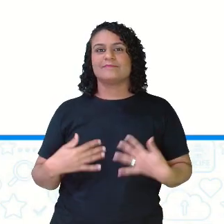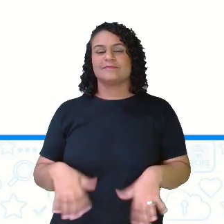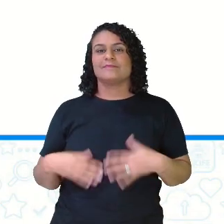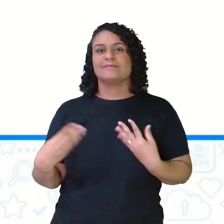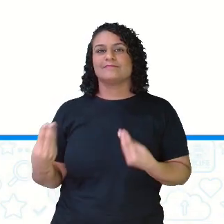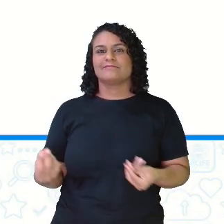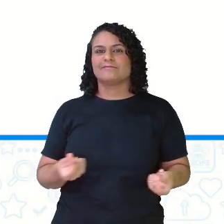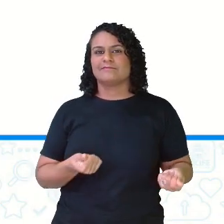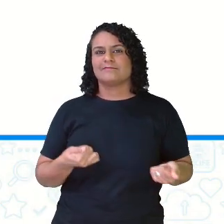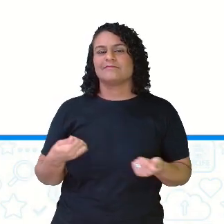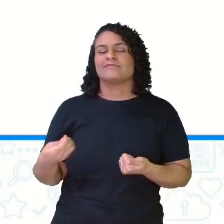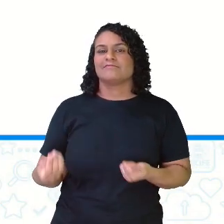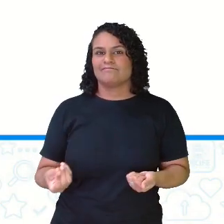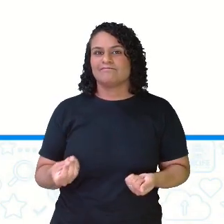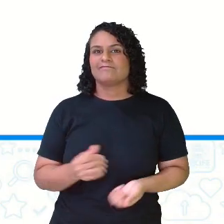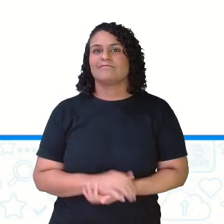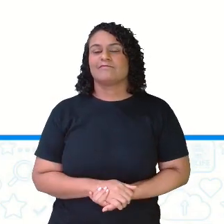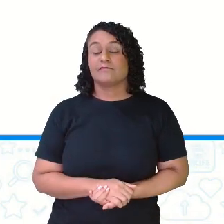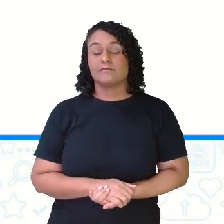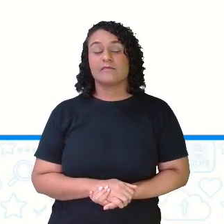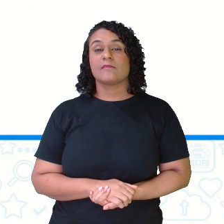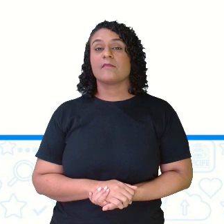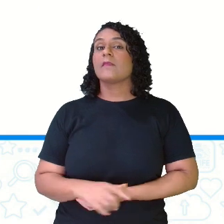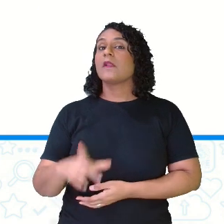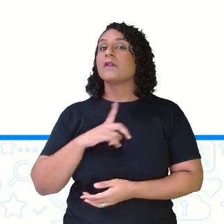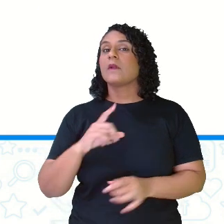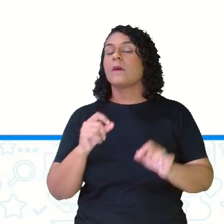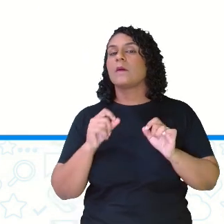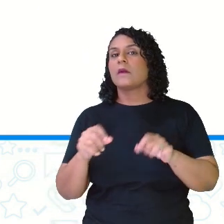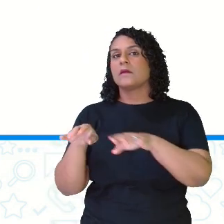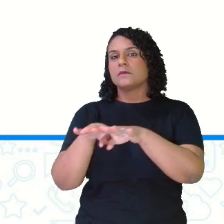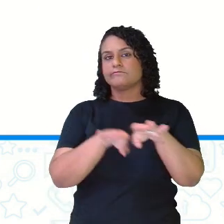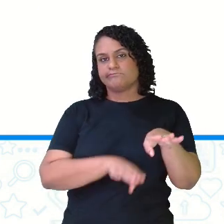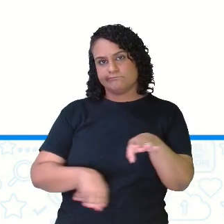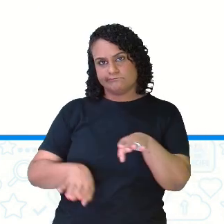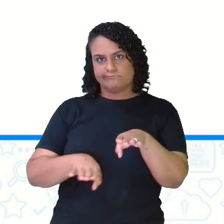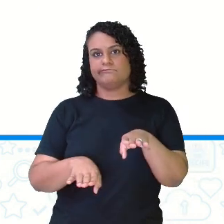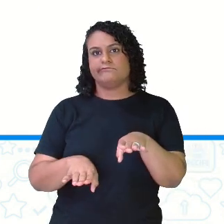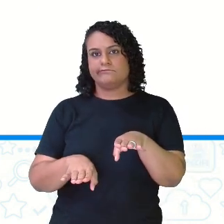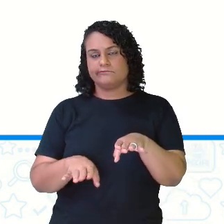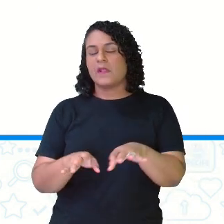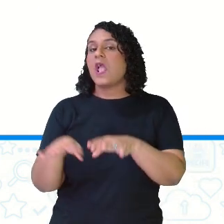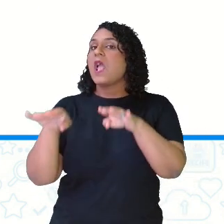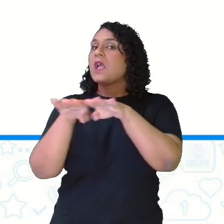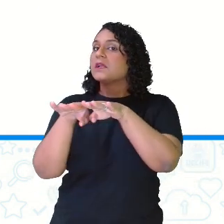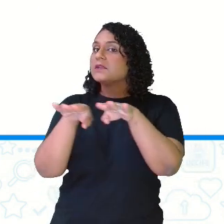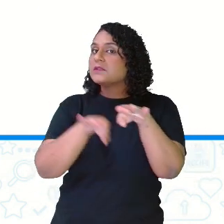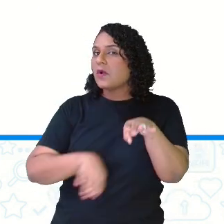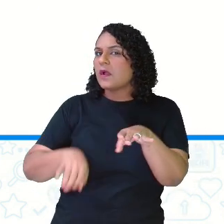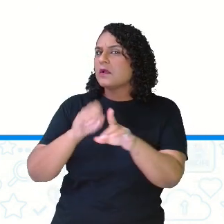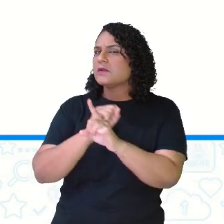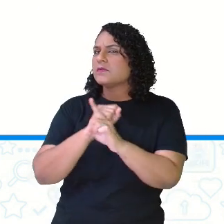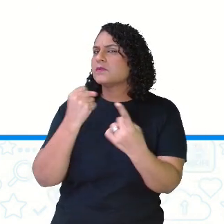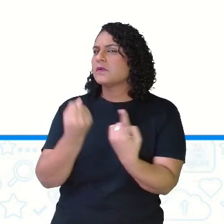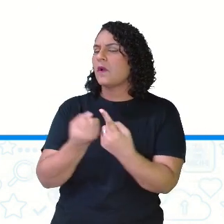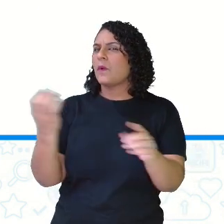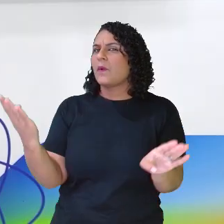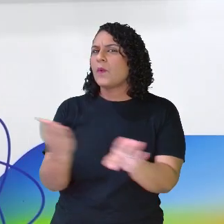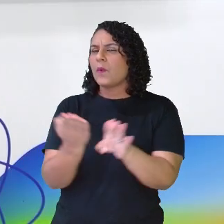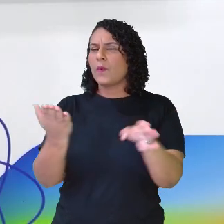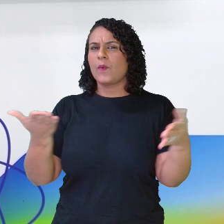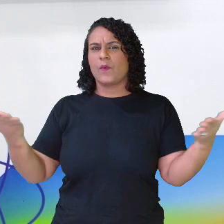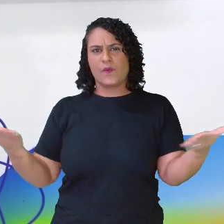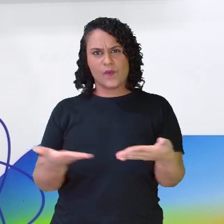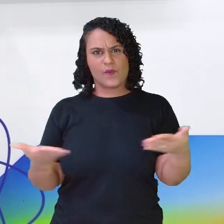vamos dizer assim, satisfatória. E aí nós temos a desigualdade. Essa desigualdade social que nós encontramos